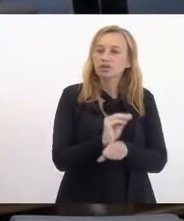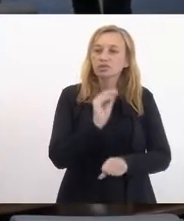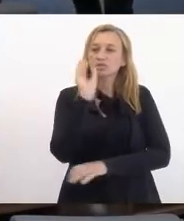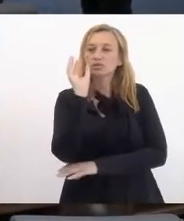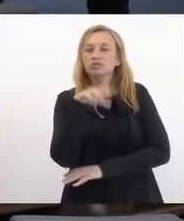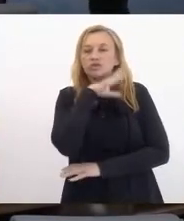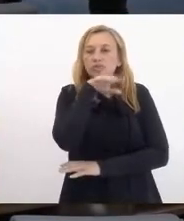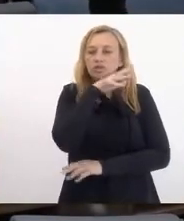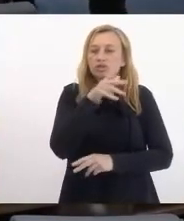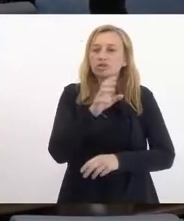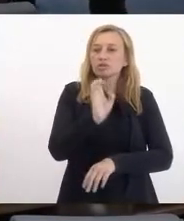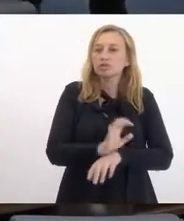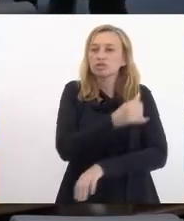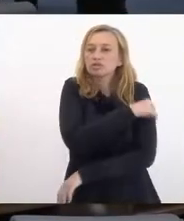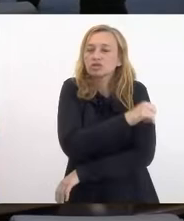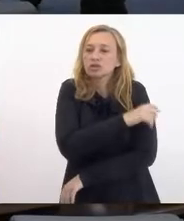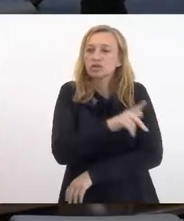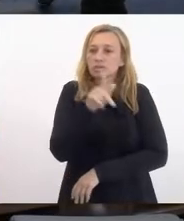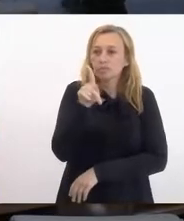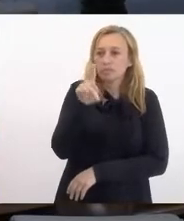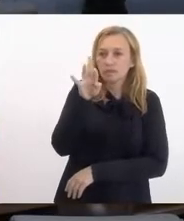Janeiro, deputado Pedro Ricardo.